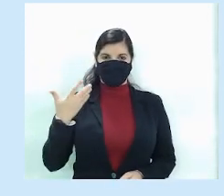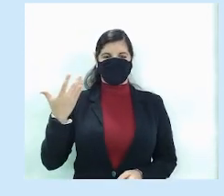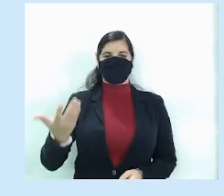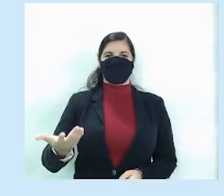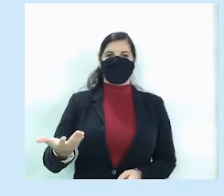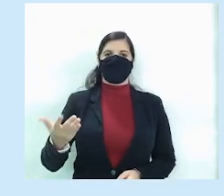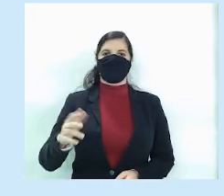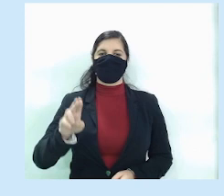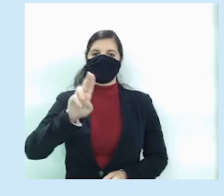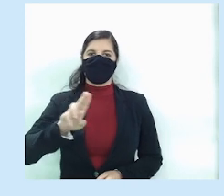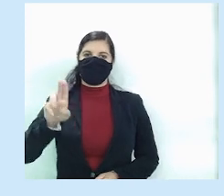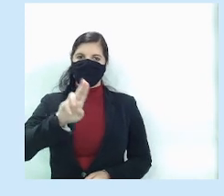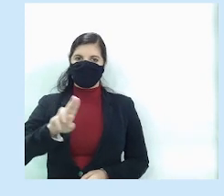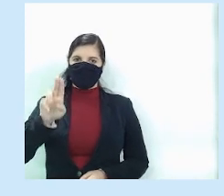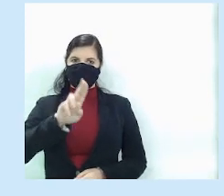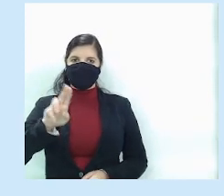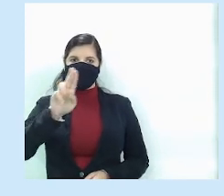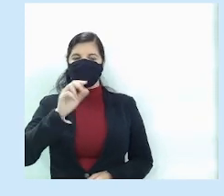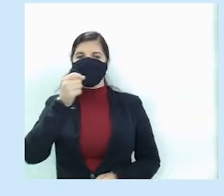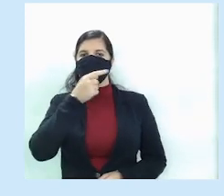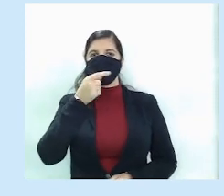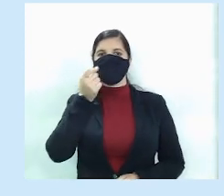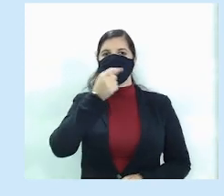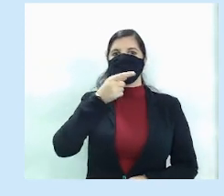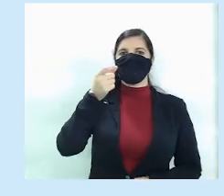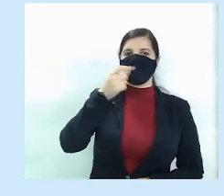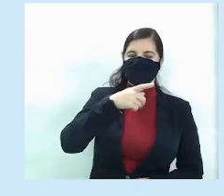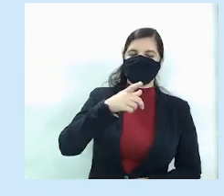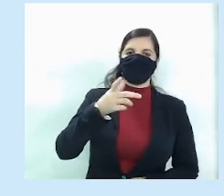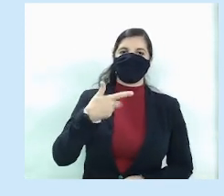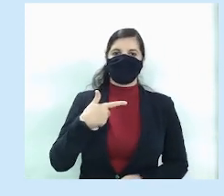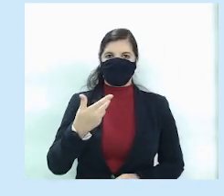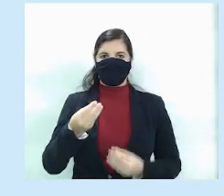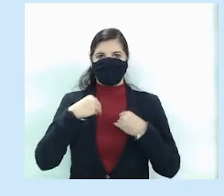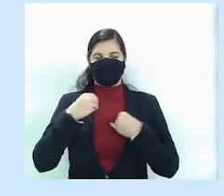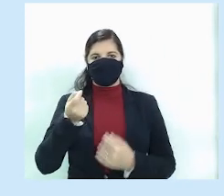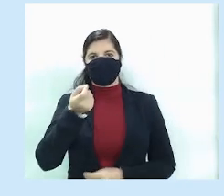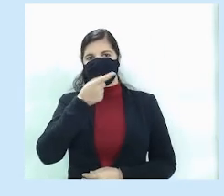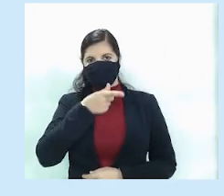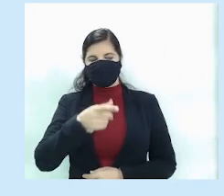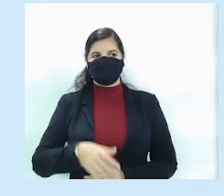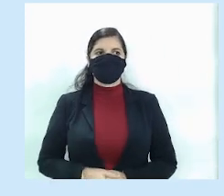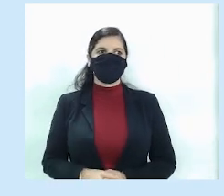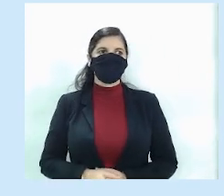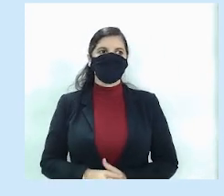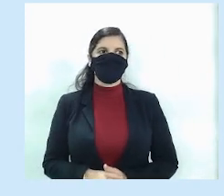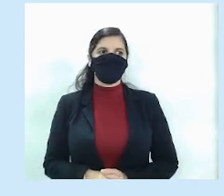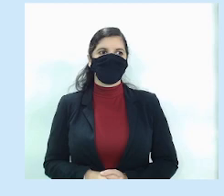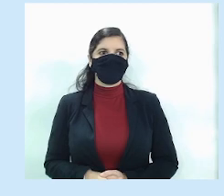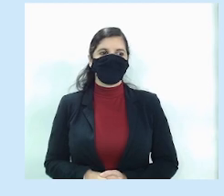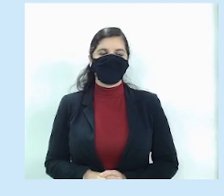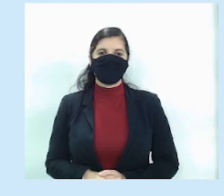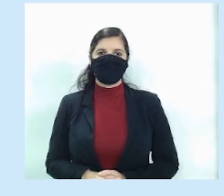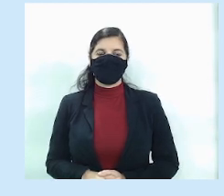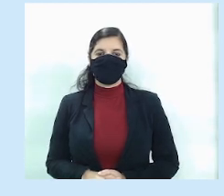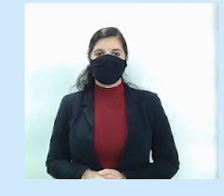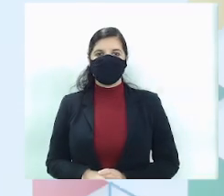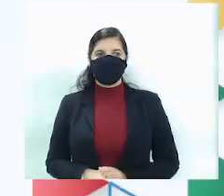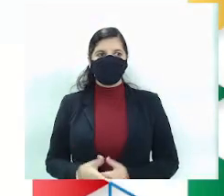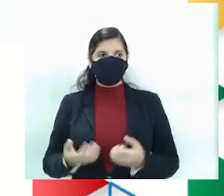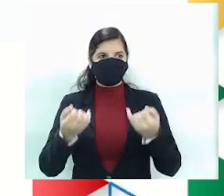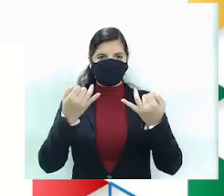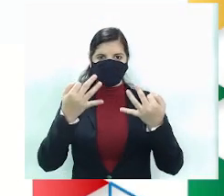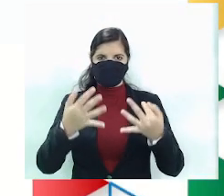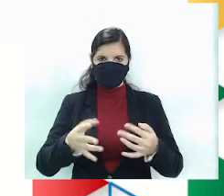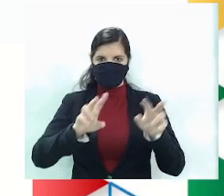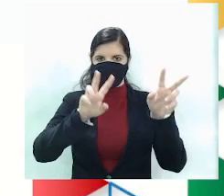são utilizadas em piadas para garantir esse humor, certo? Passando aí adiante, falando